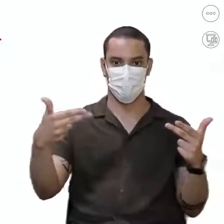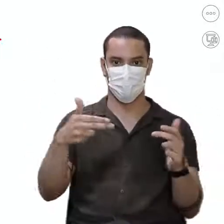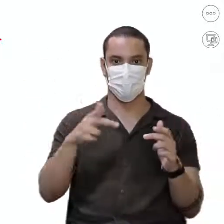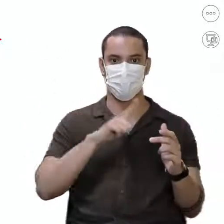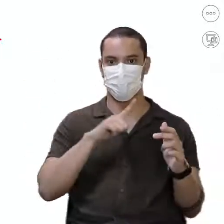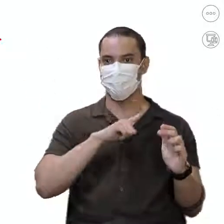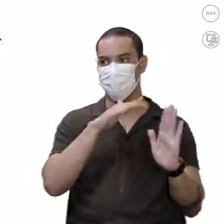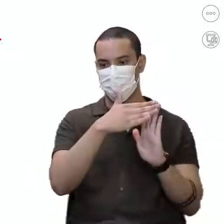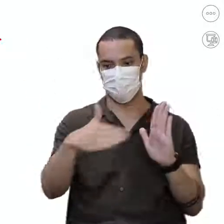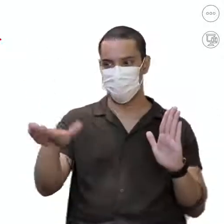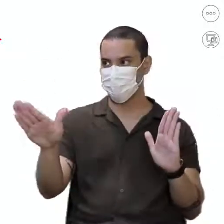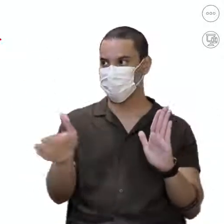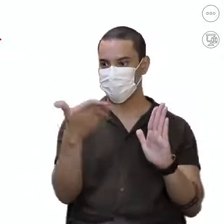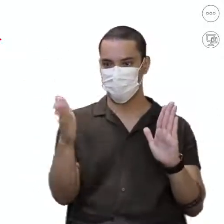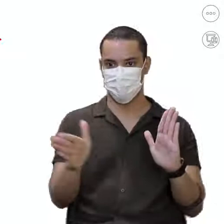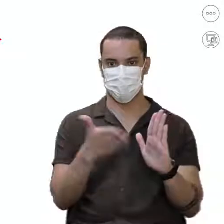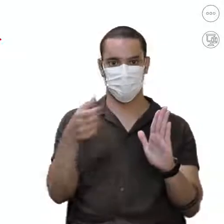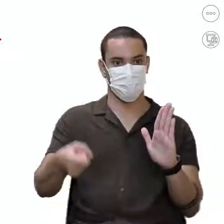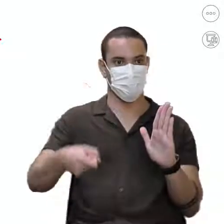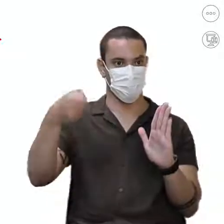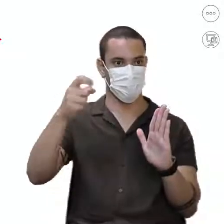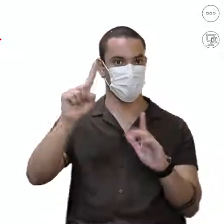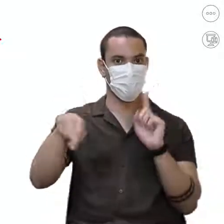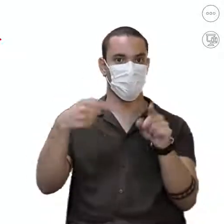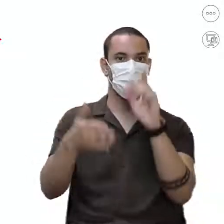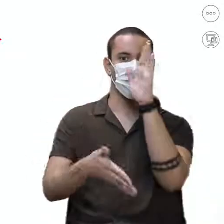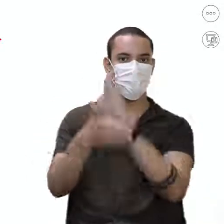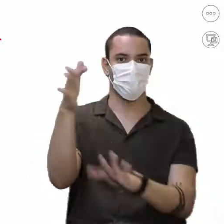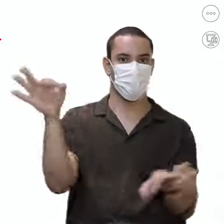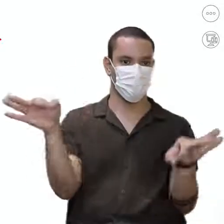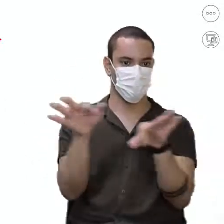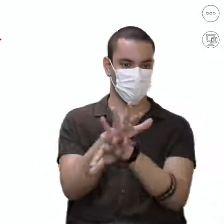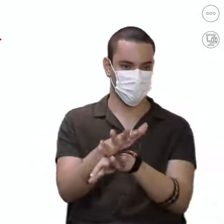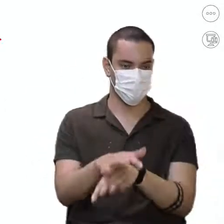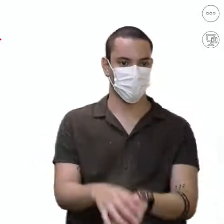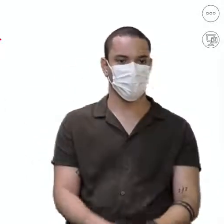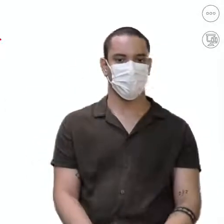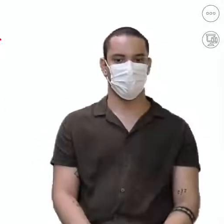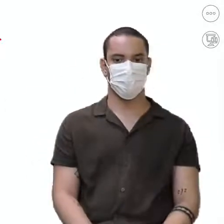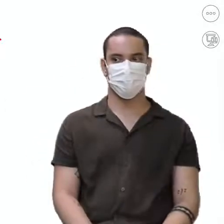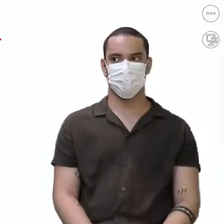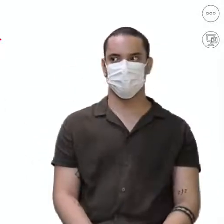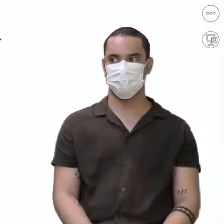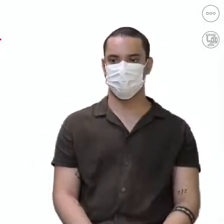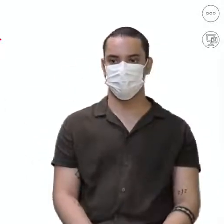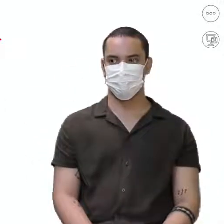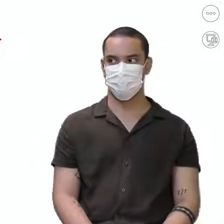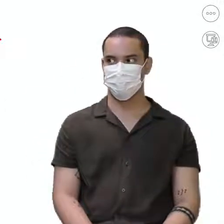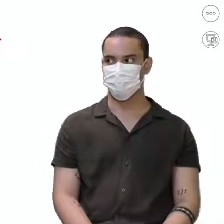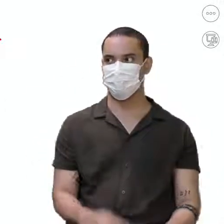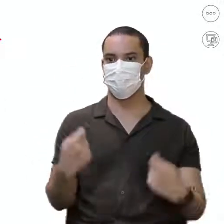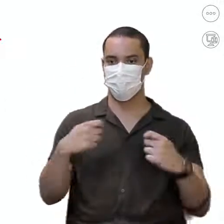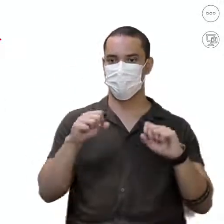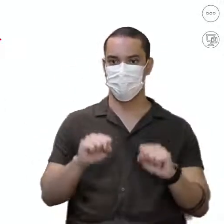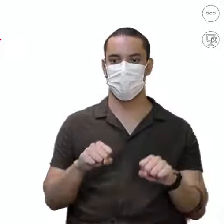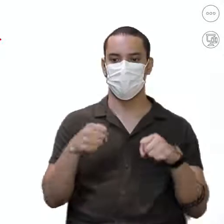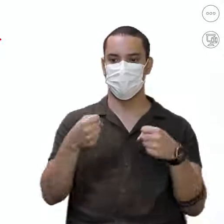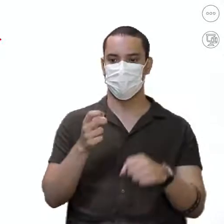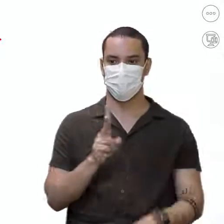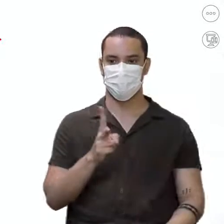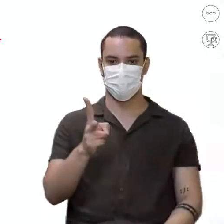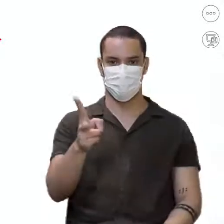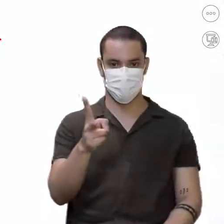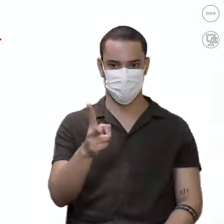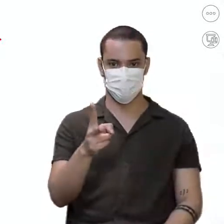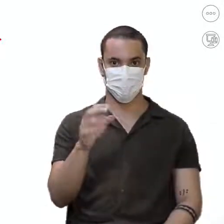a bagagem depois que você teve uma viagem. To the baggage claim area. Então, eles devem proceder, seguir